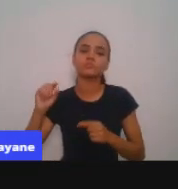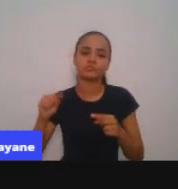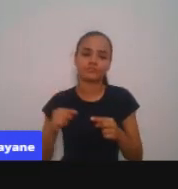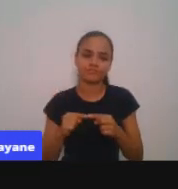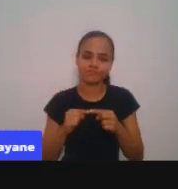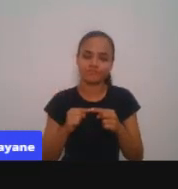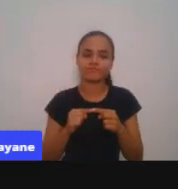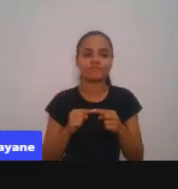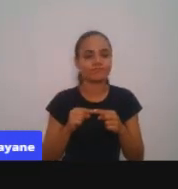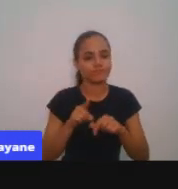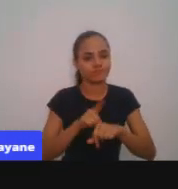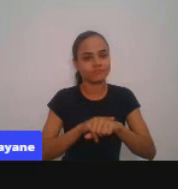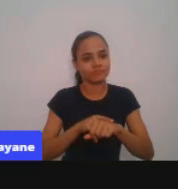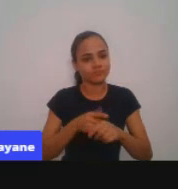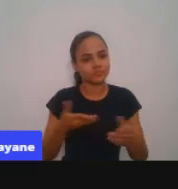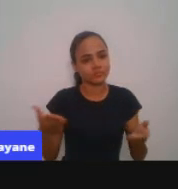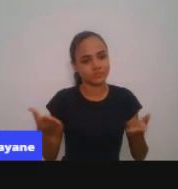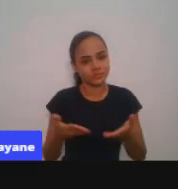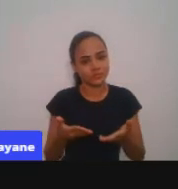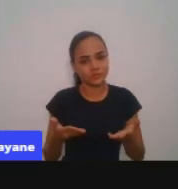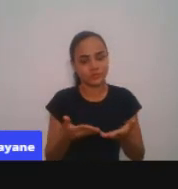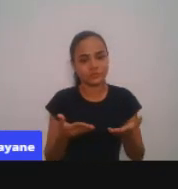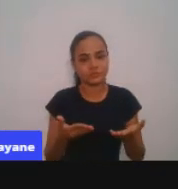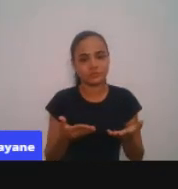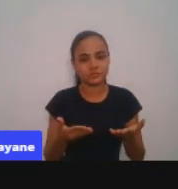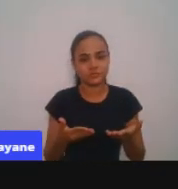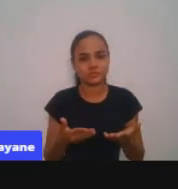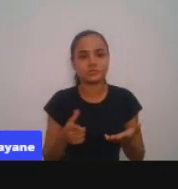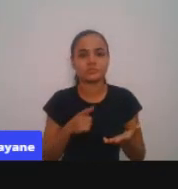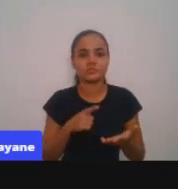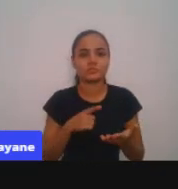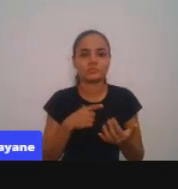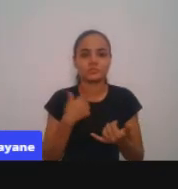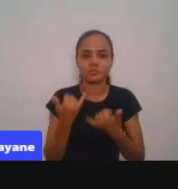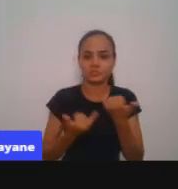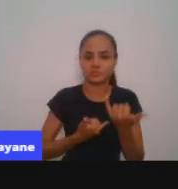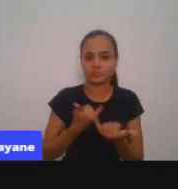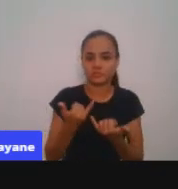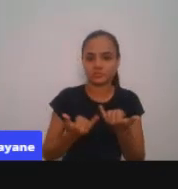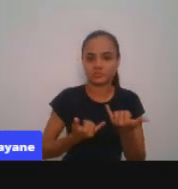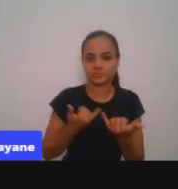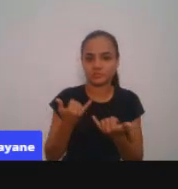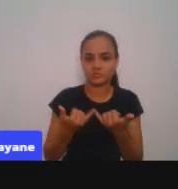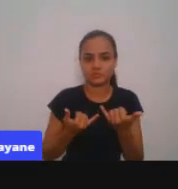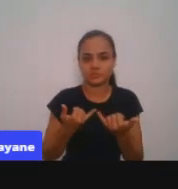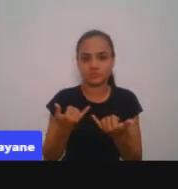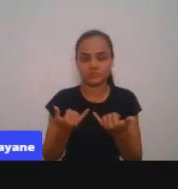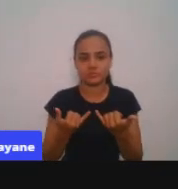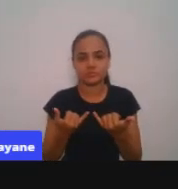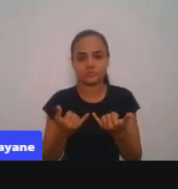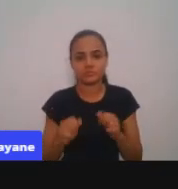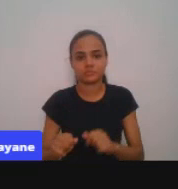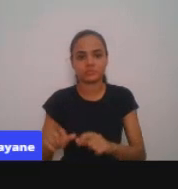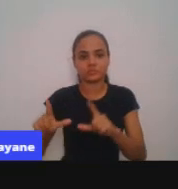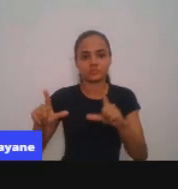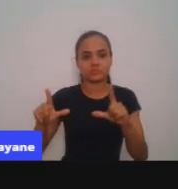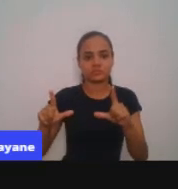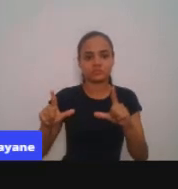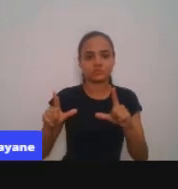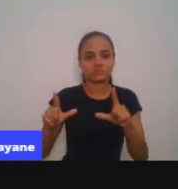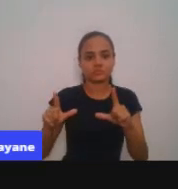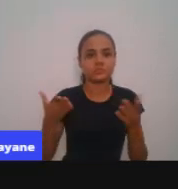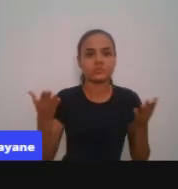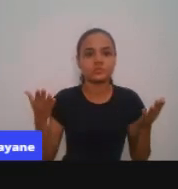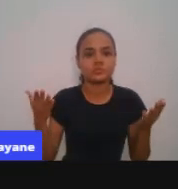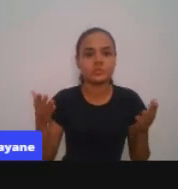vivendo. Ele está ali, ele tem brinquedos, ele tem uma tela, mas olha onde está a imaginação dele. Né?